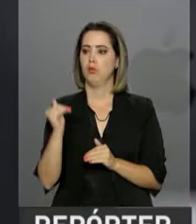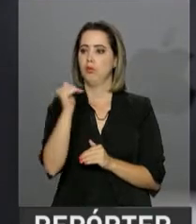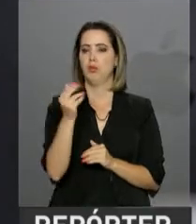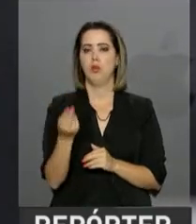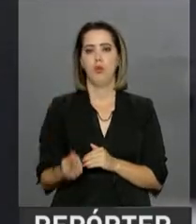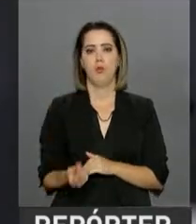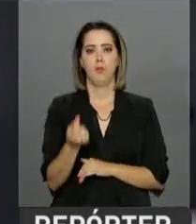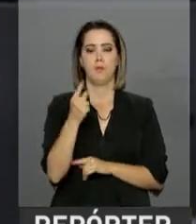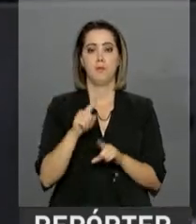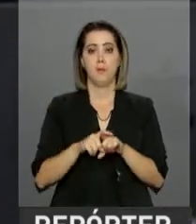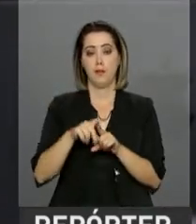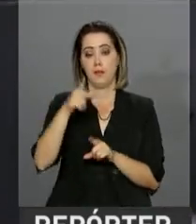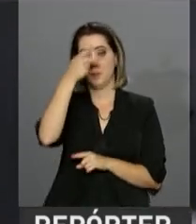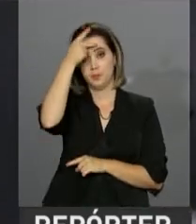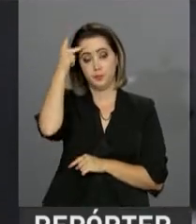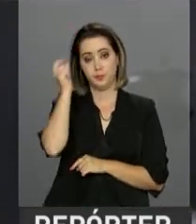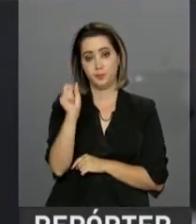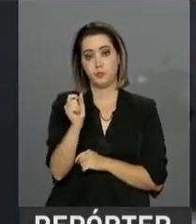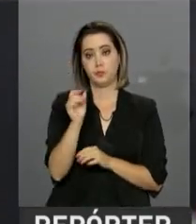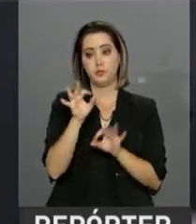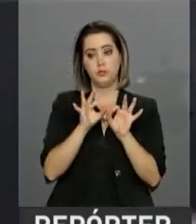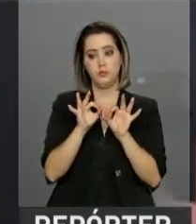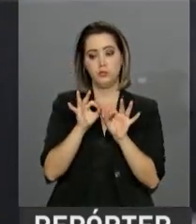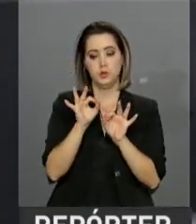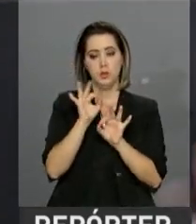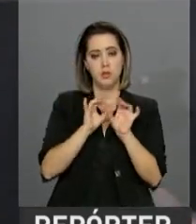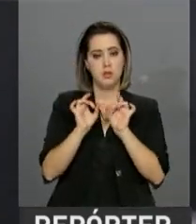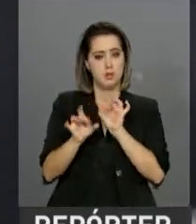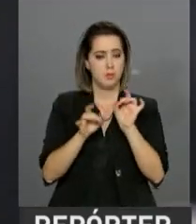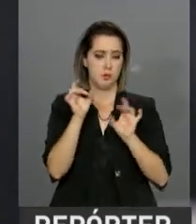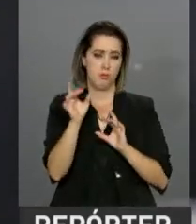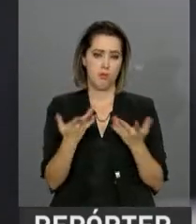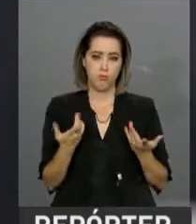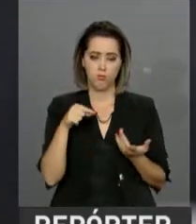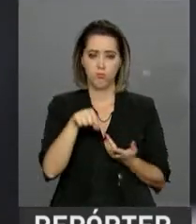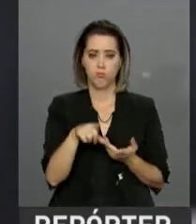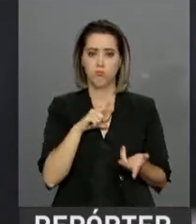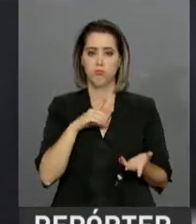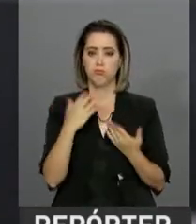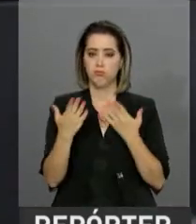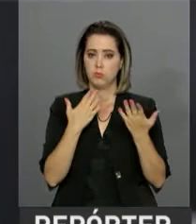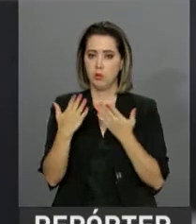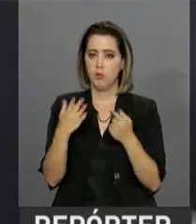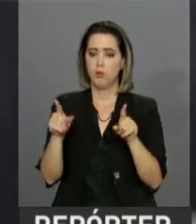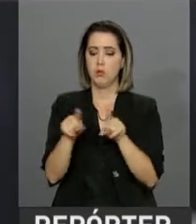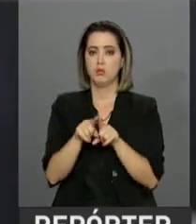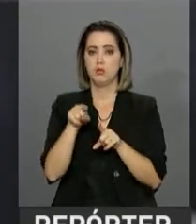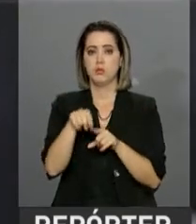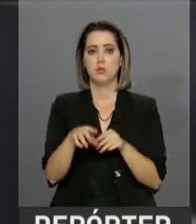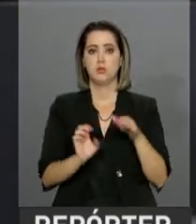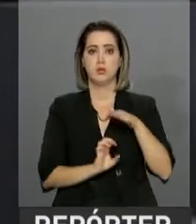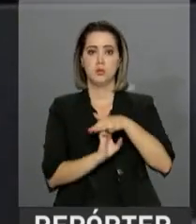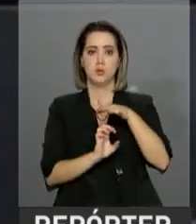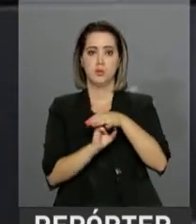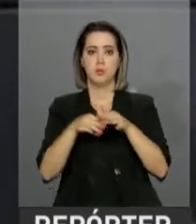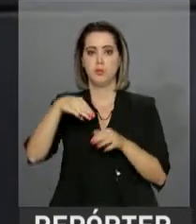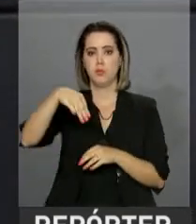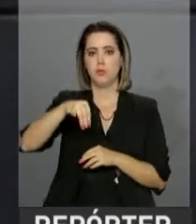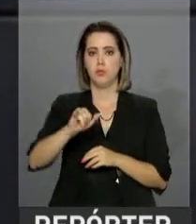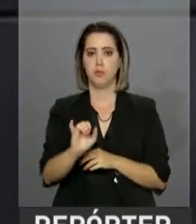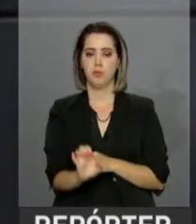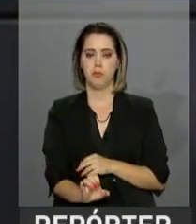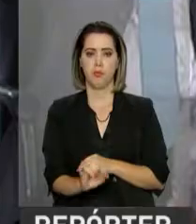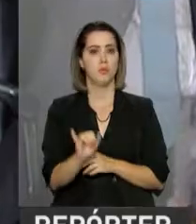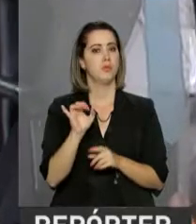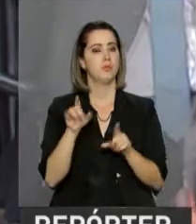para essa pessoa. Quer dizer, vai ser um tratamento, fazendo um paralelo, né, parecido com um microempreendedor individual no